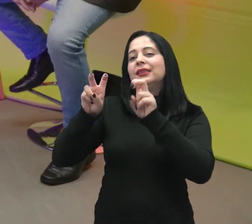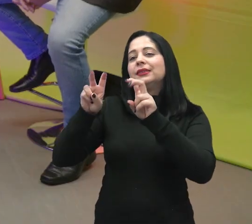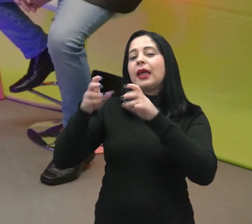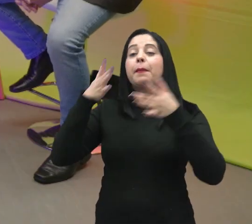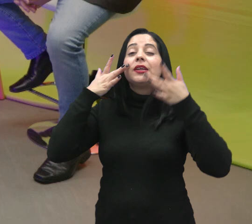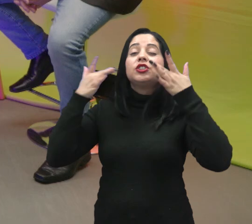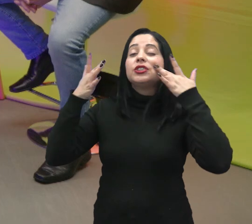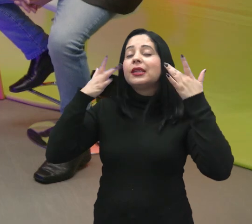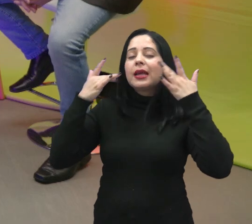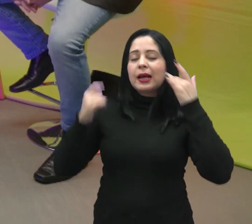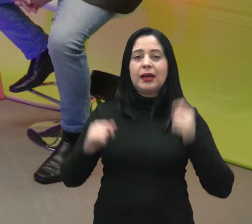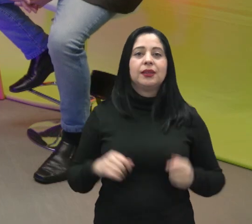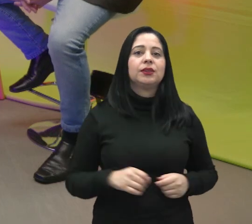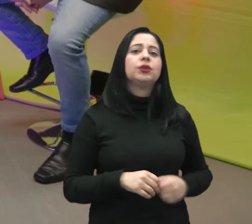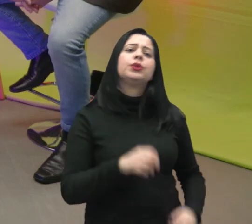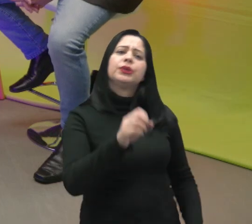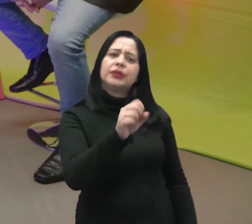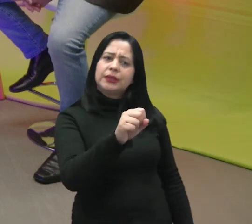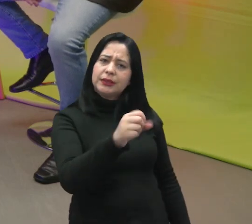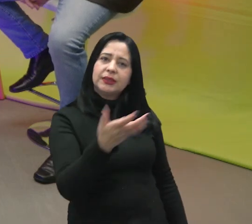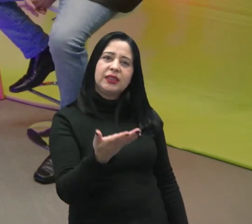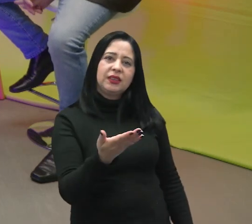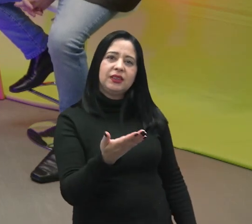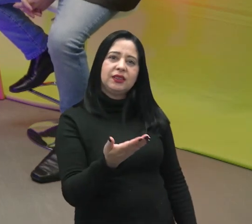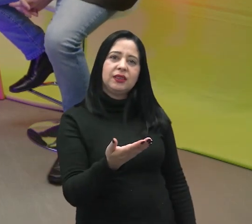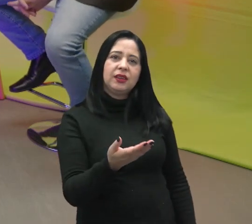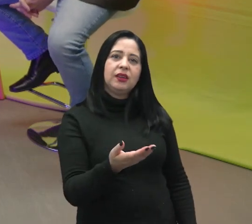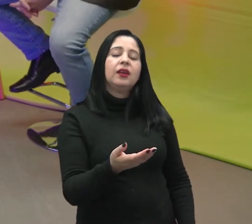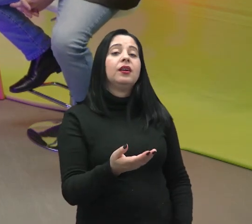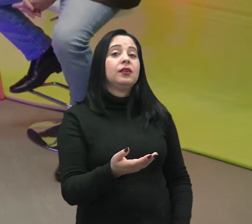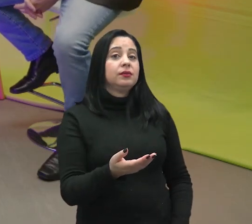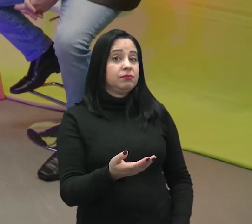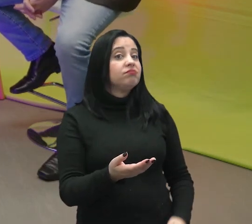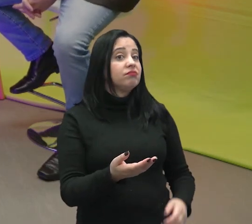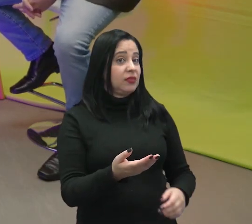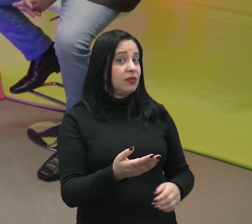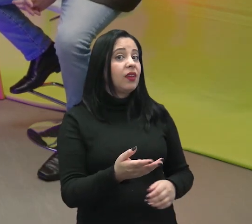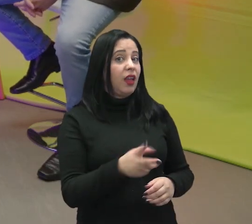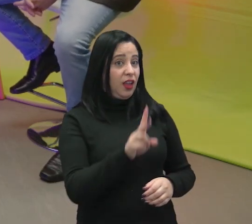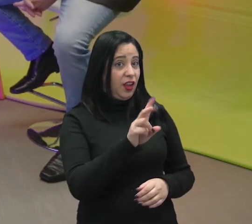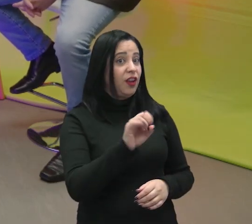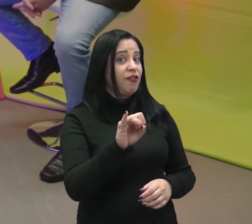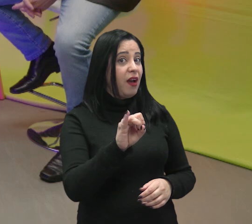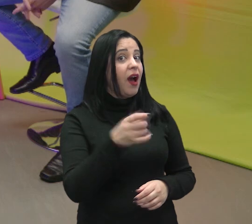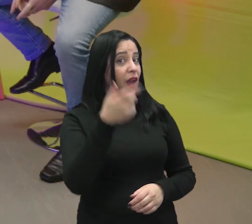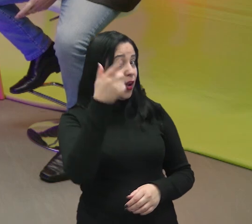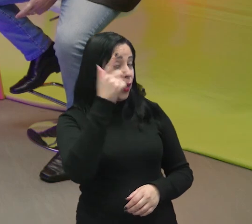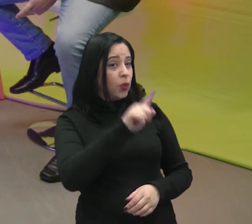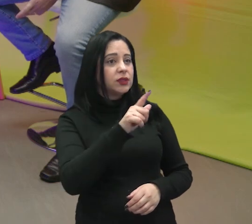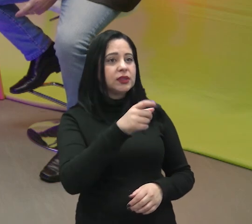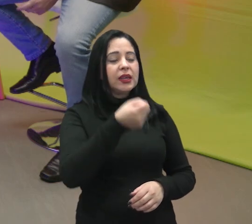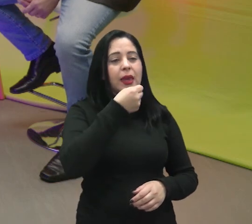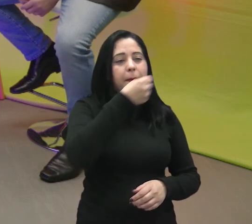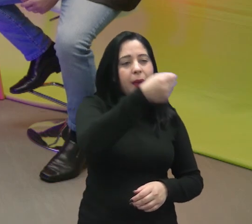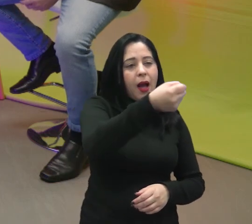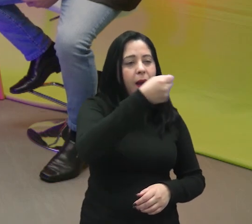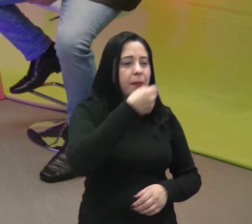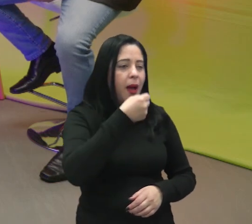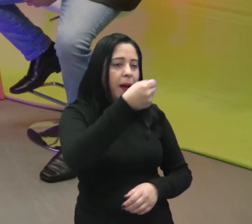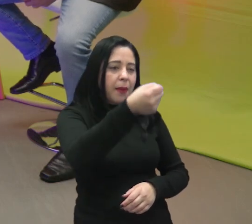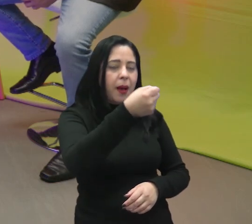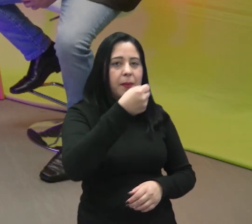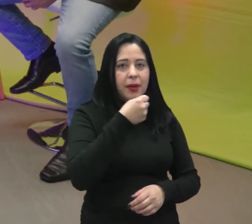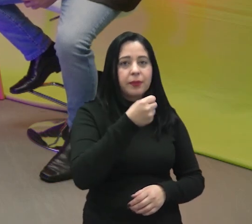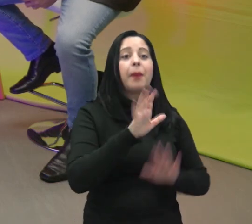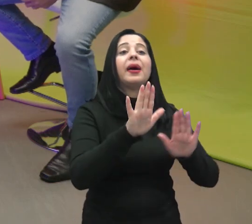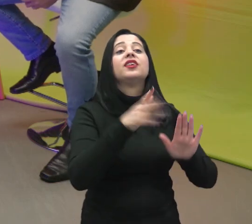a oportunidade dele trazer mais entrevistas até lá. Ainda não tem data, ele falou, né? Então, data. De repente vai dar tempo dele coletar mais depoimentos, novas